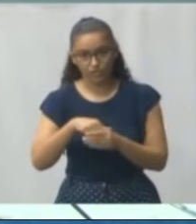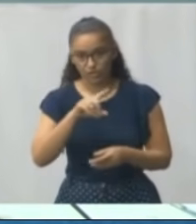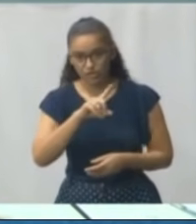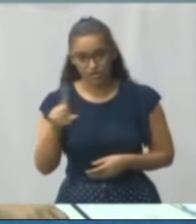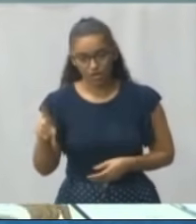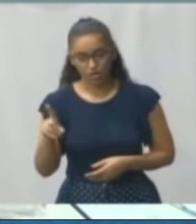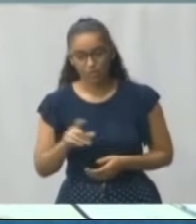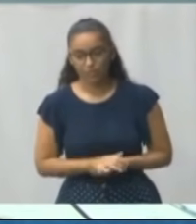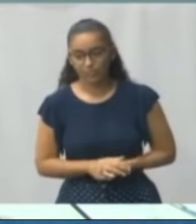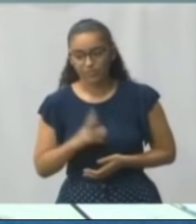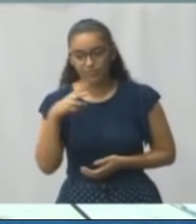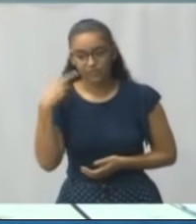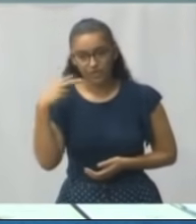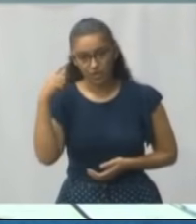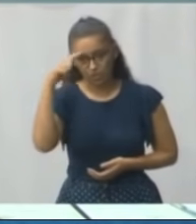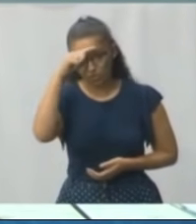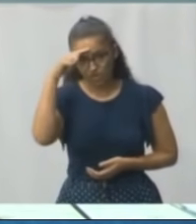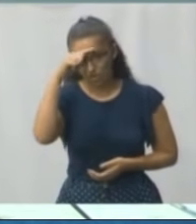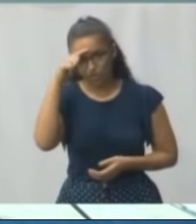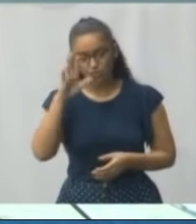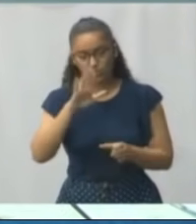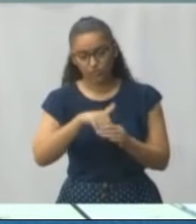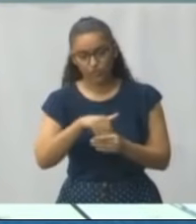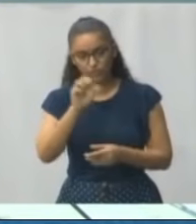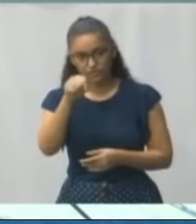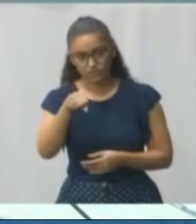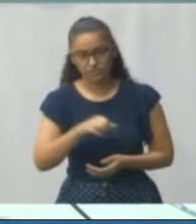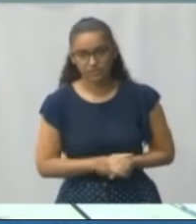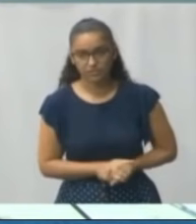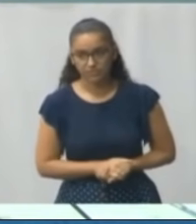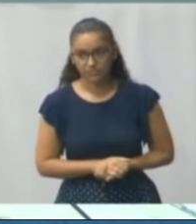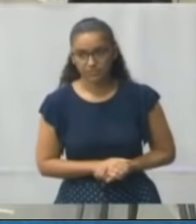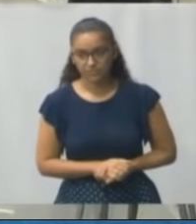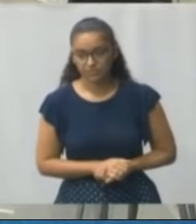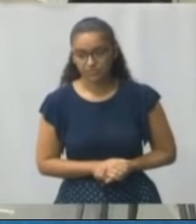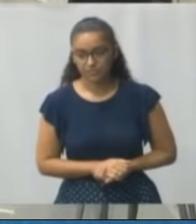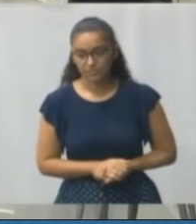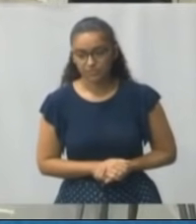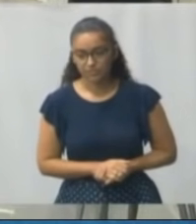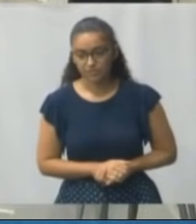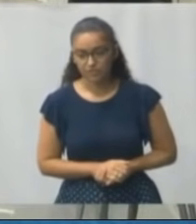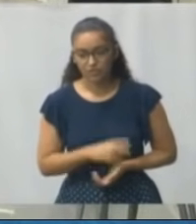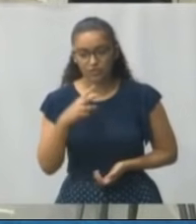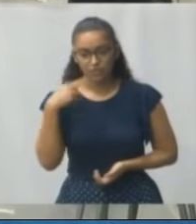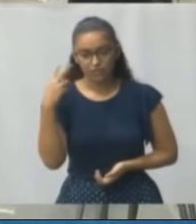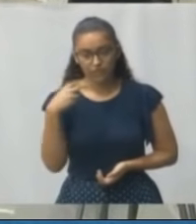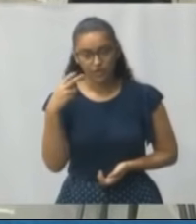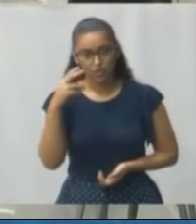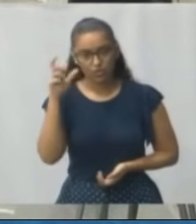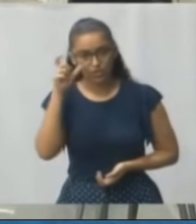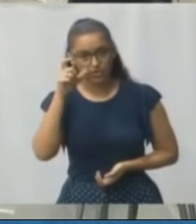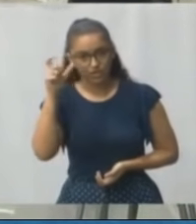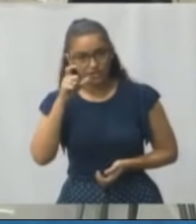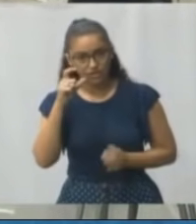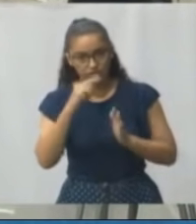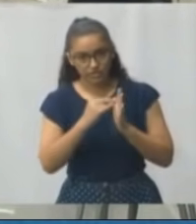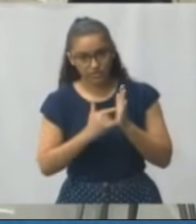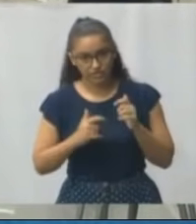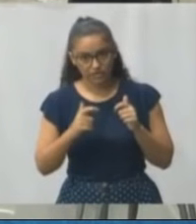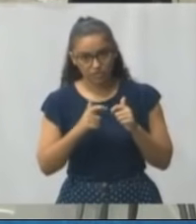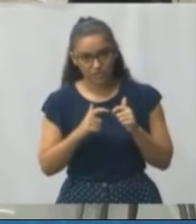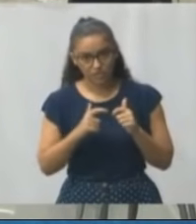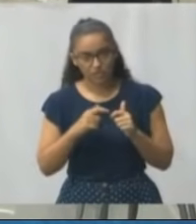Dalton. Professor Davi, eu voto sim. Vereador Davi Ismael, presidente, não vota. Vereador Deninho, licença médica. Vereador